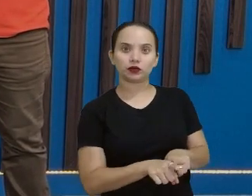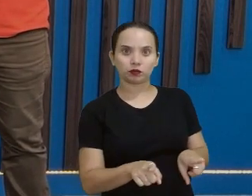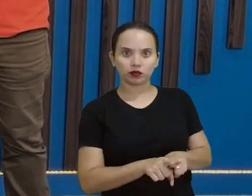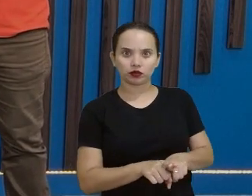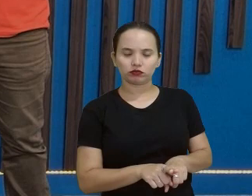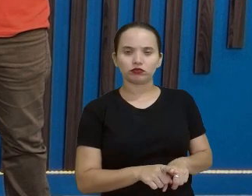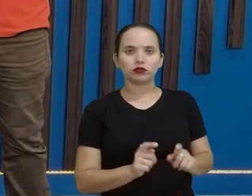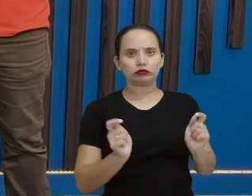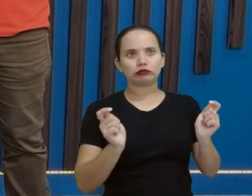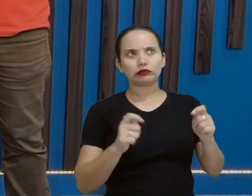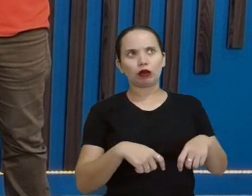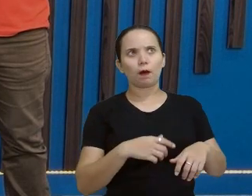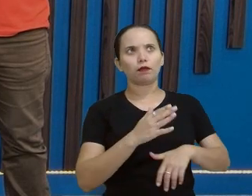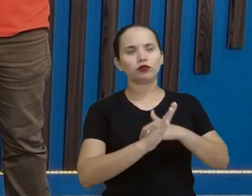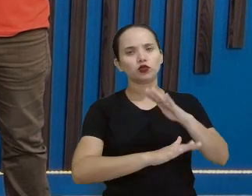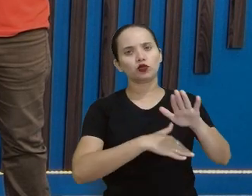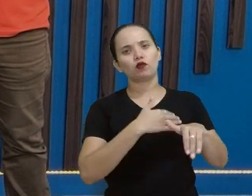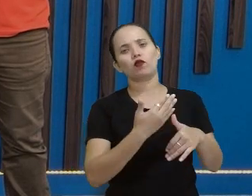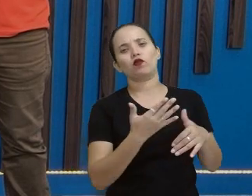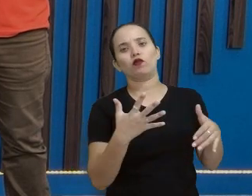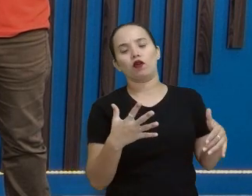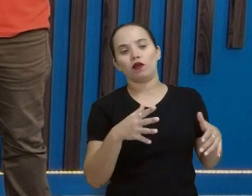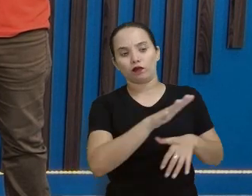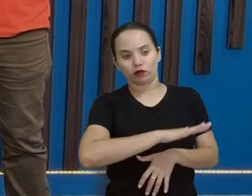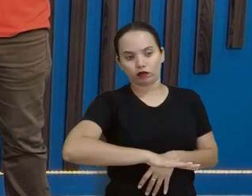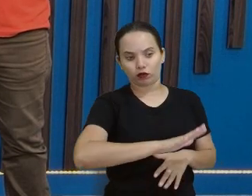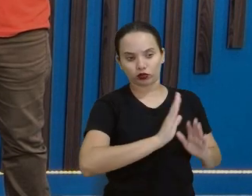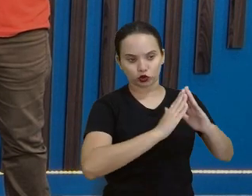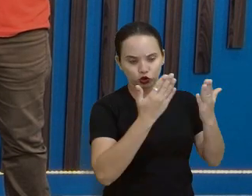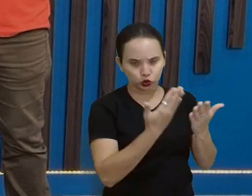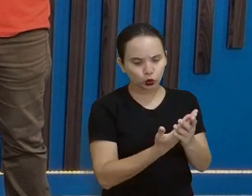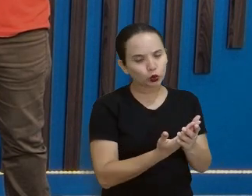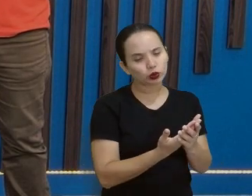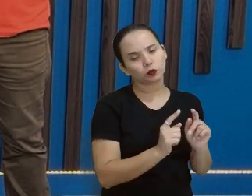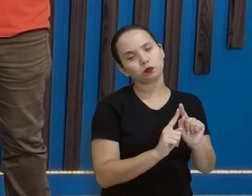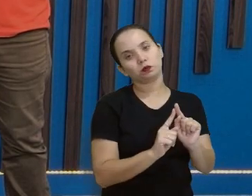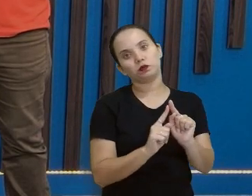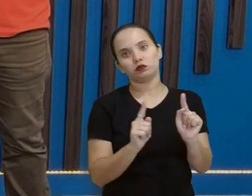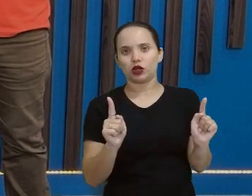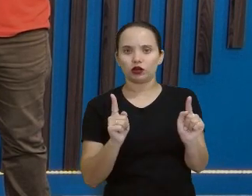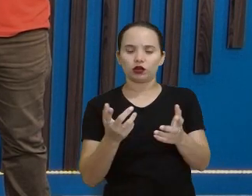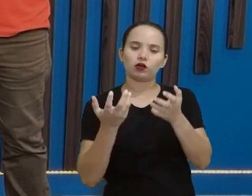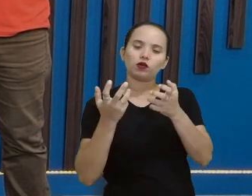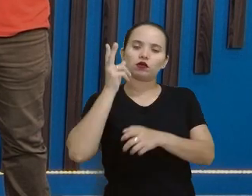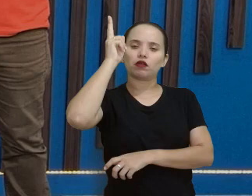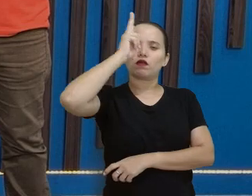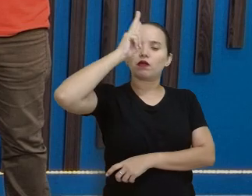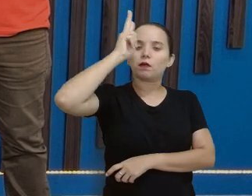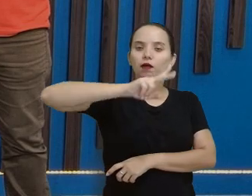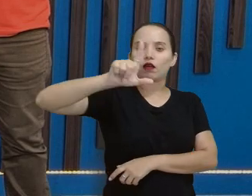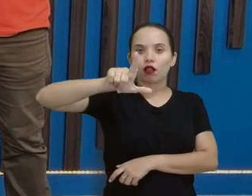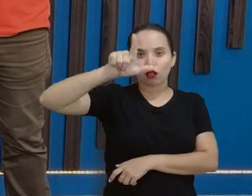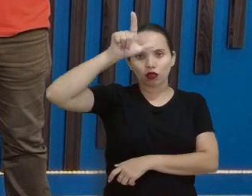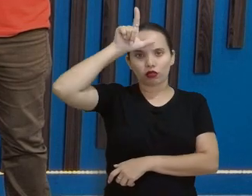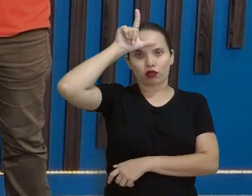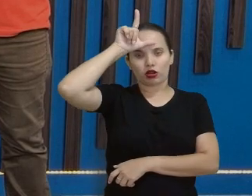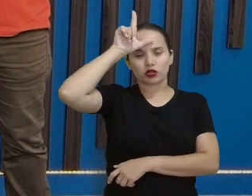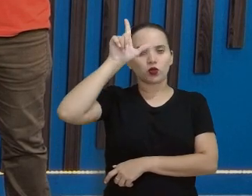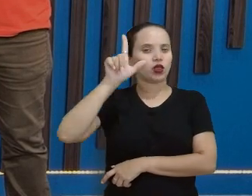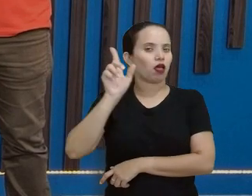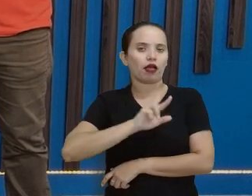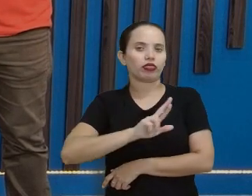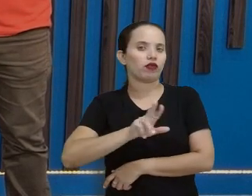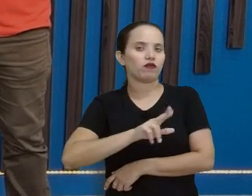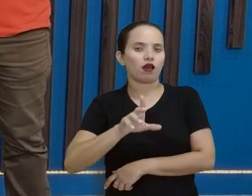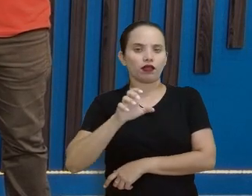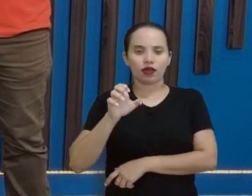que pode ser desenvolvida, sim, pela escola, mas que, lembrando que liderança não é egocentrismo, viu?